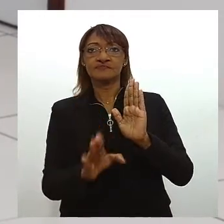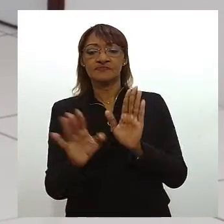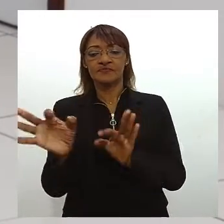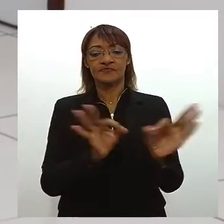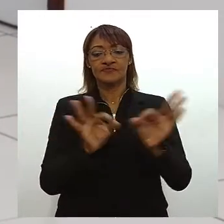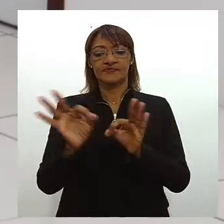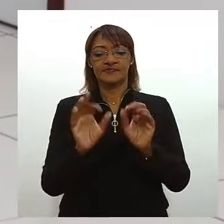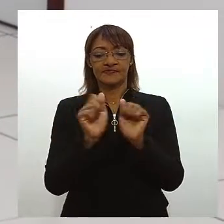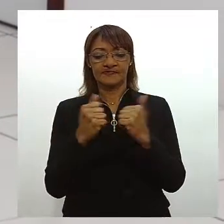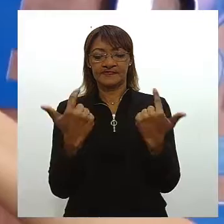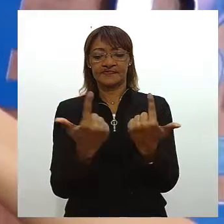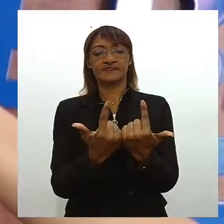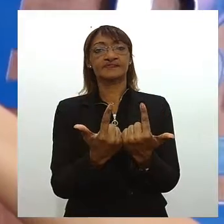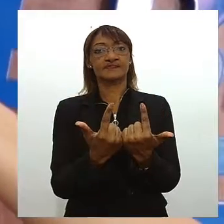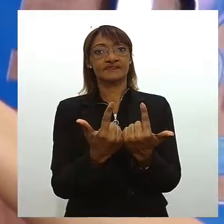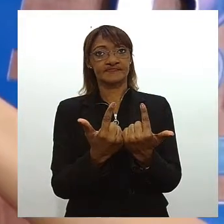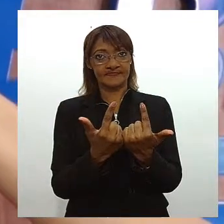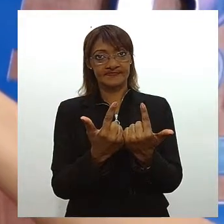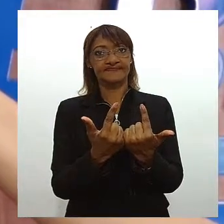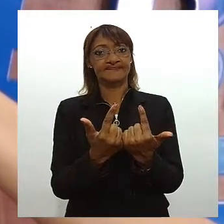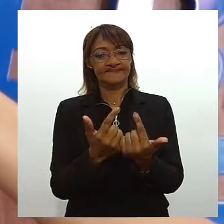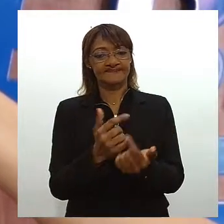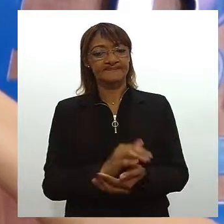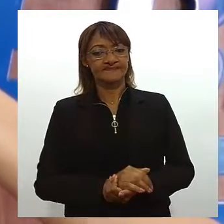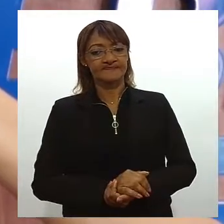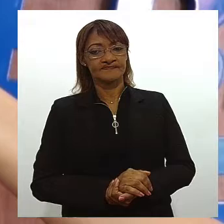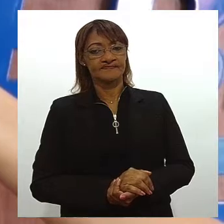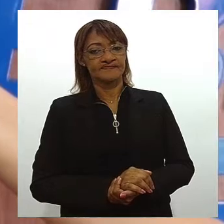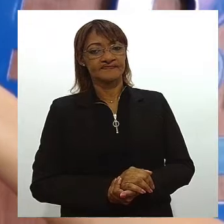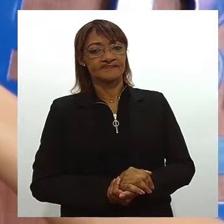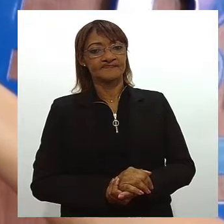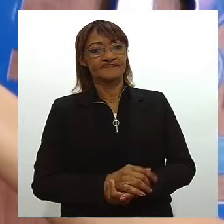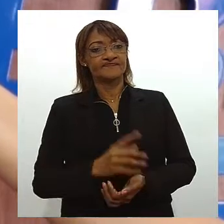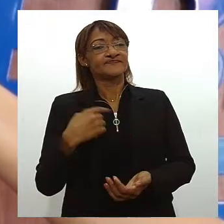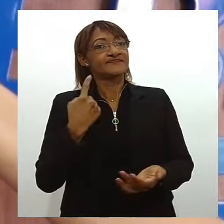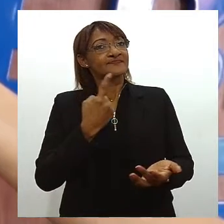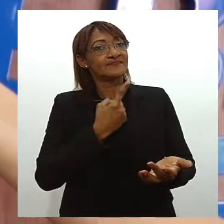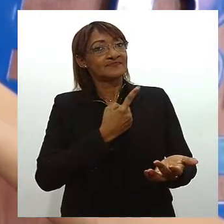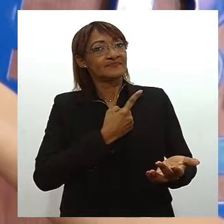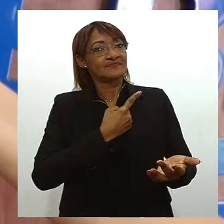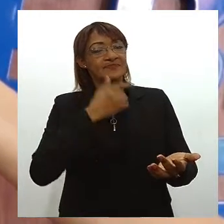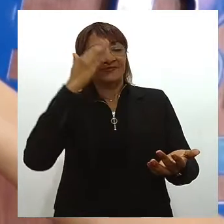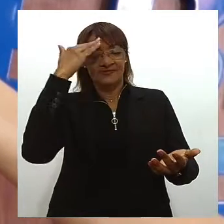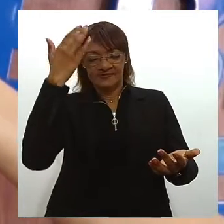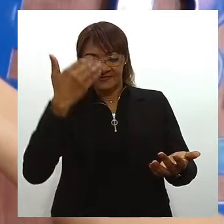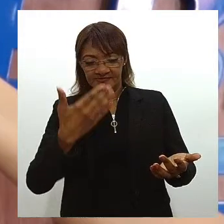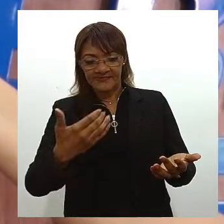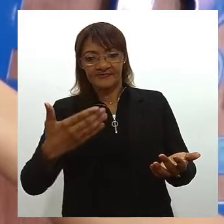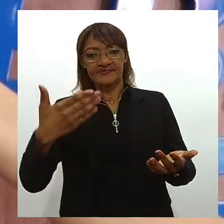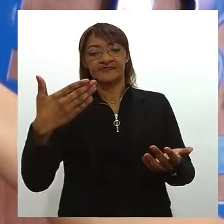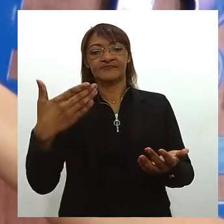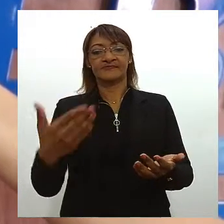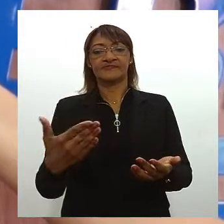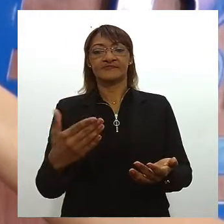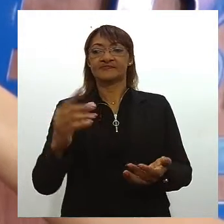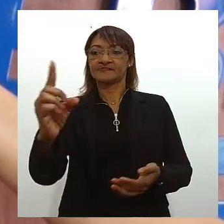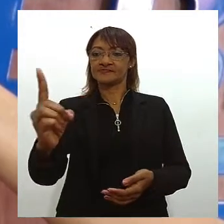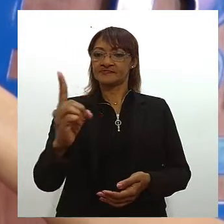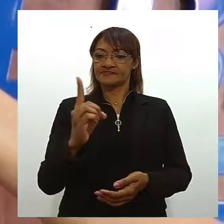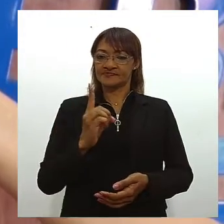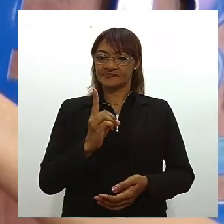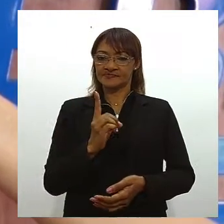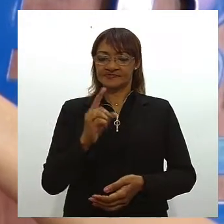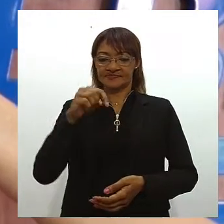pela Assembleia Legislativa. Para nós, primeiro, é assim, uma honra receber o presidente do Poder Legislativo Estadual aqui no nosso